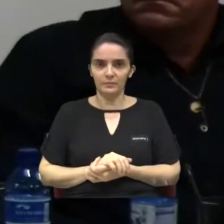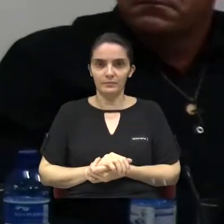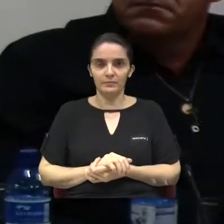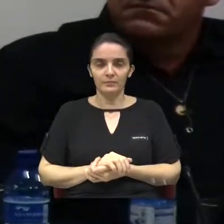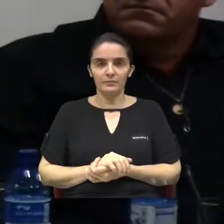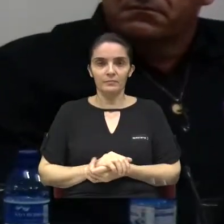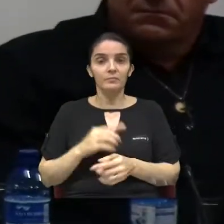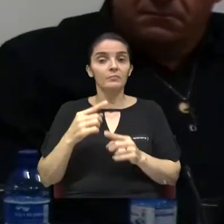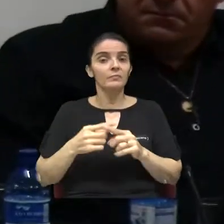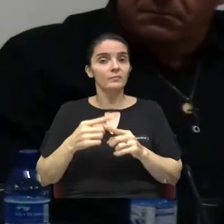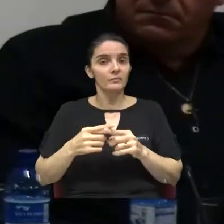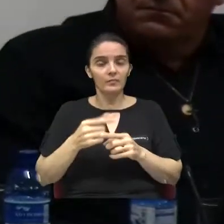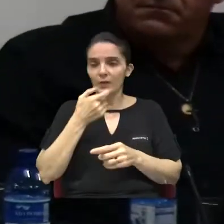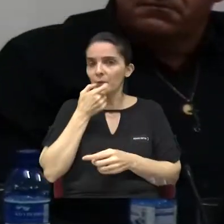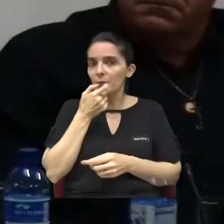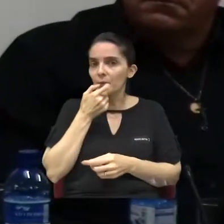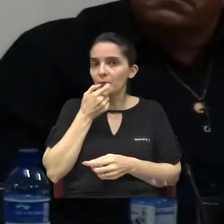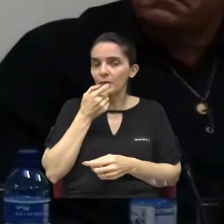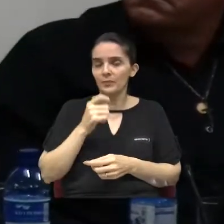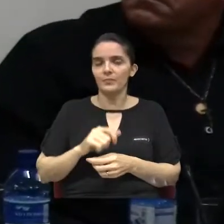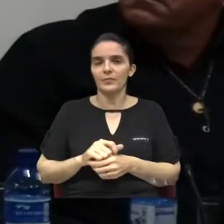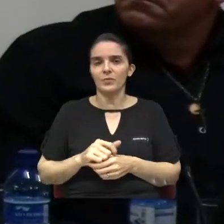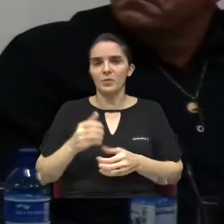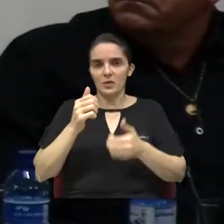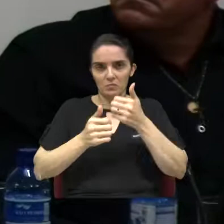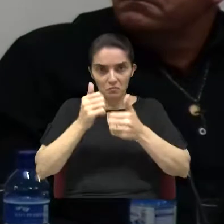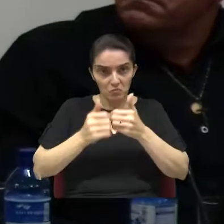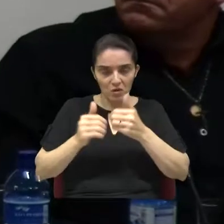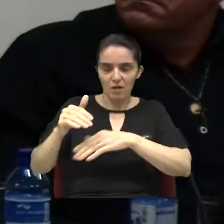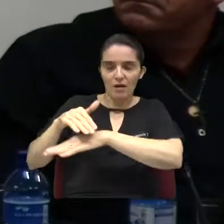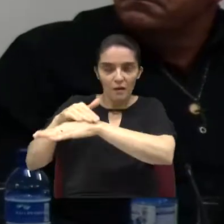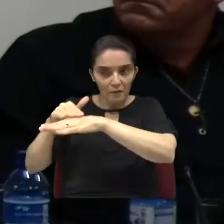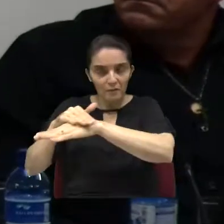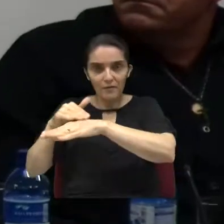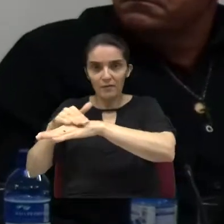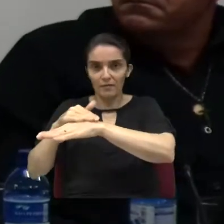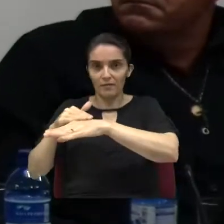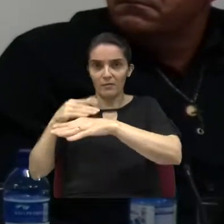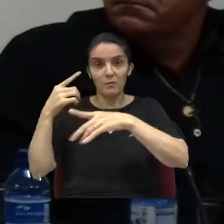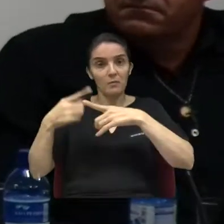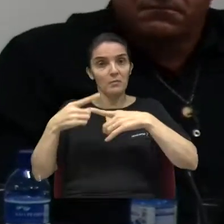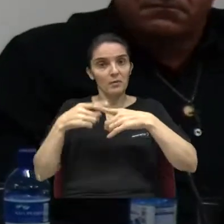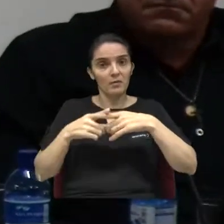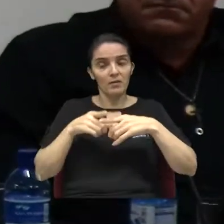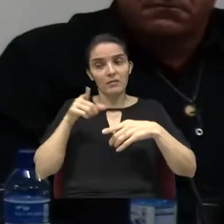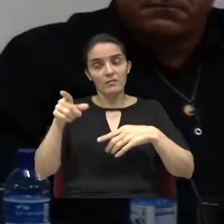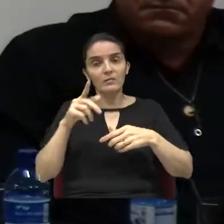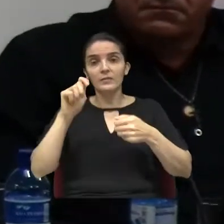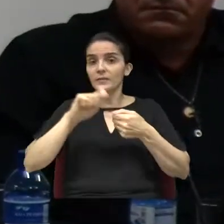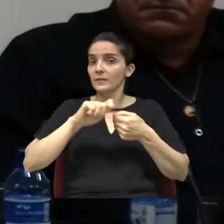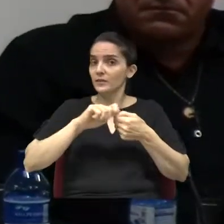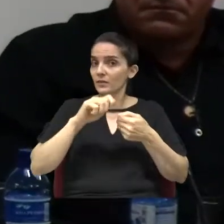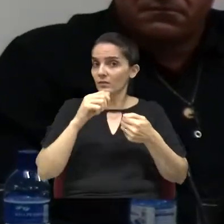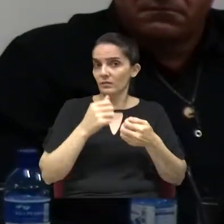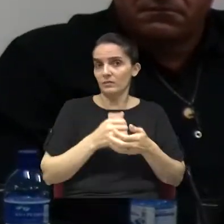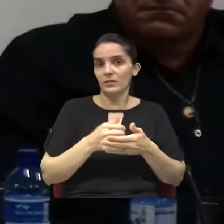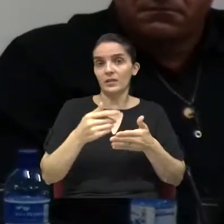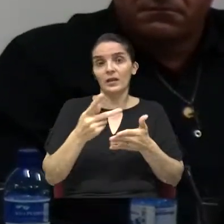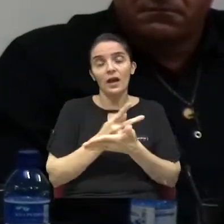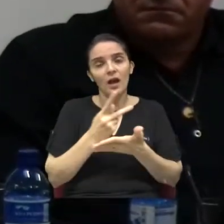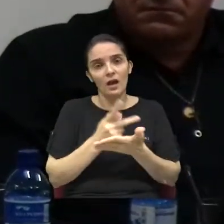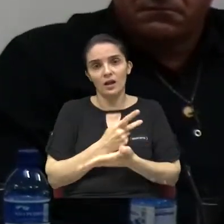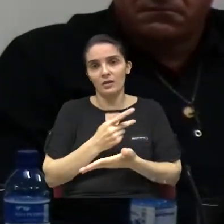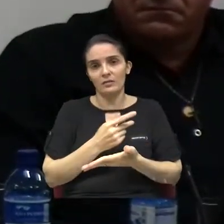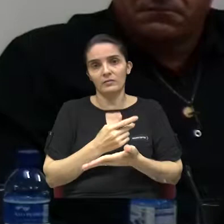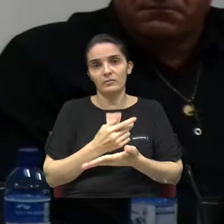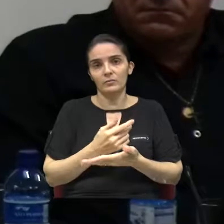juiz ia conversar com Vossa Senhoria, porque aquela canelada não foi intencional, e